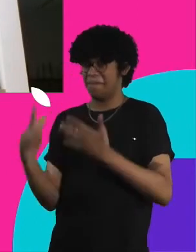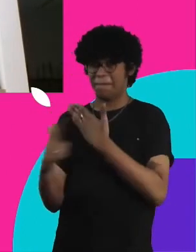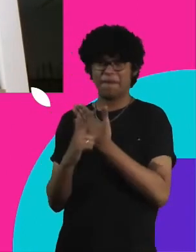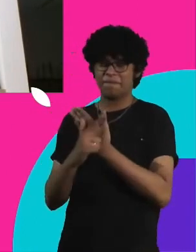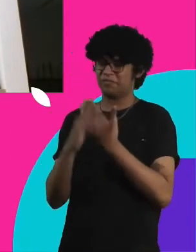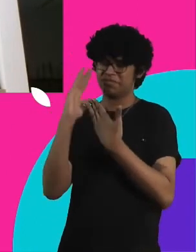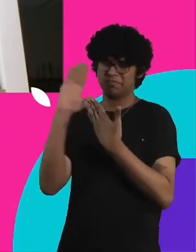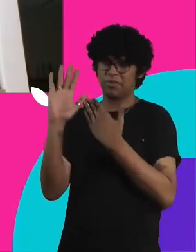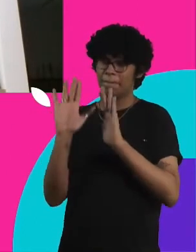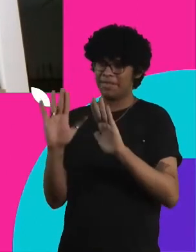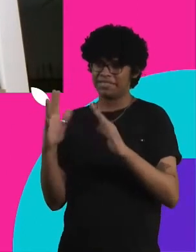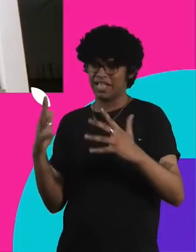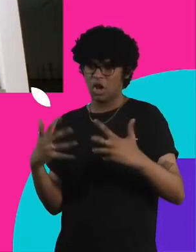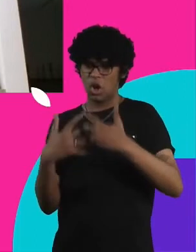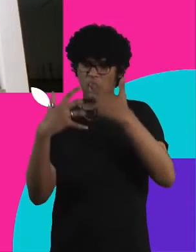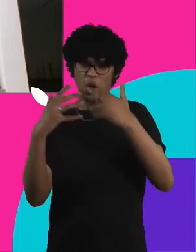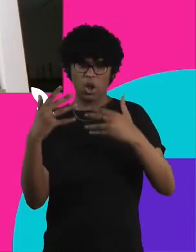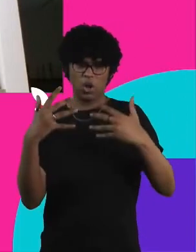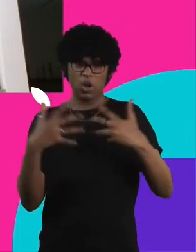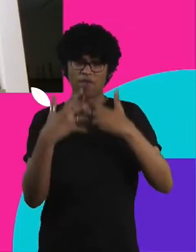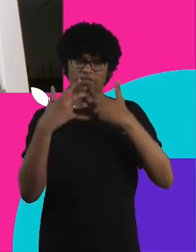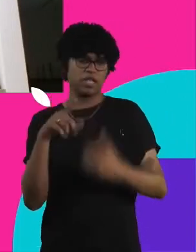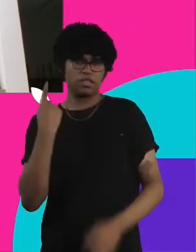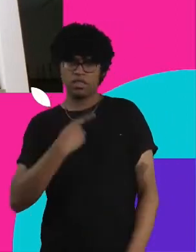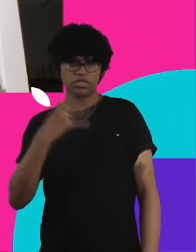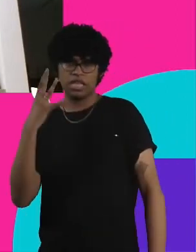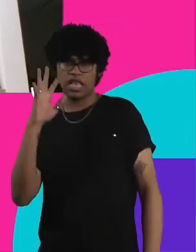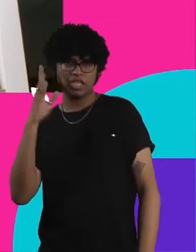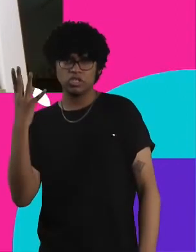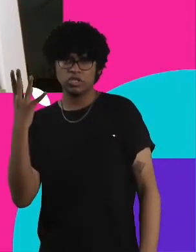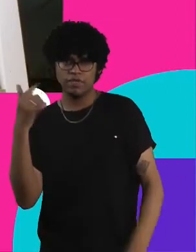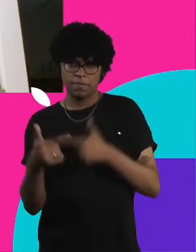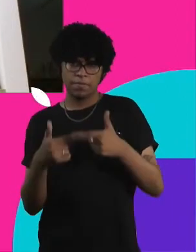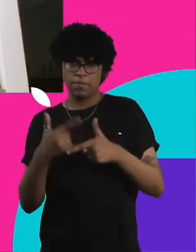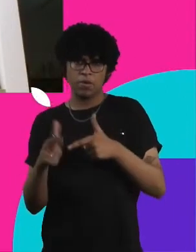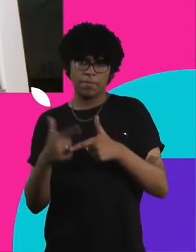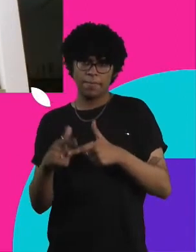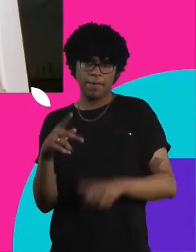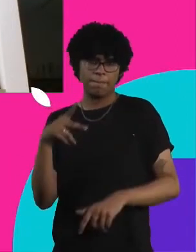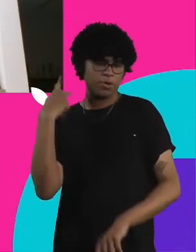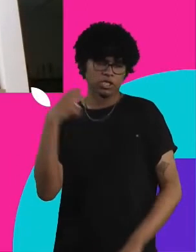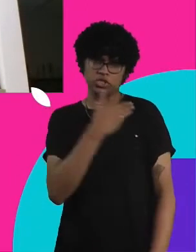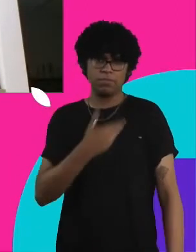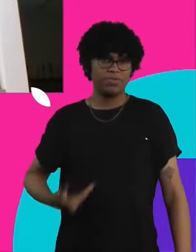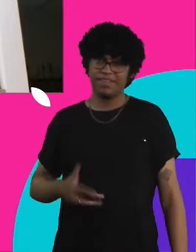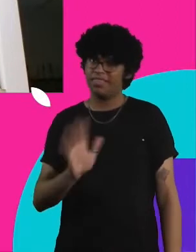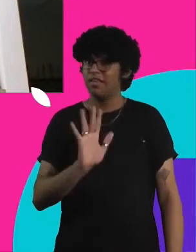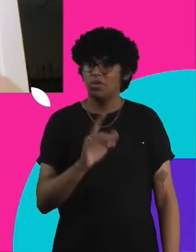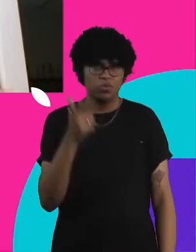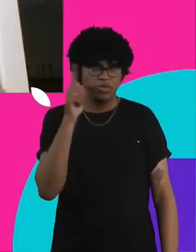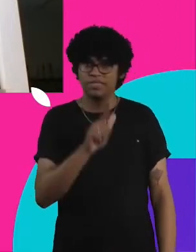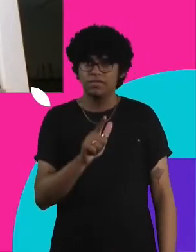pode confundir que a gente não vai resolver problemas que são problemas de políticas públicas. Então, é muito